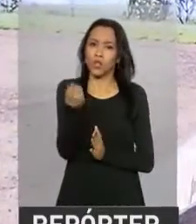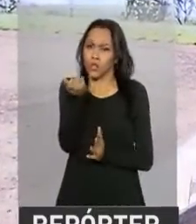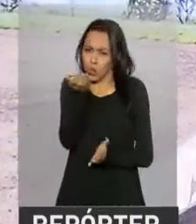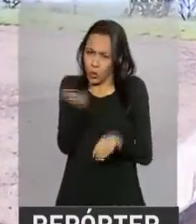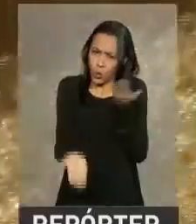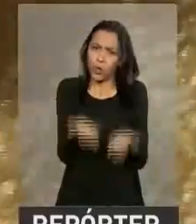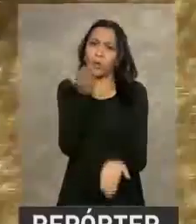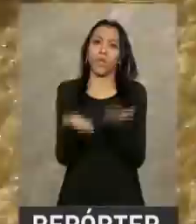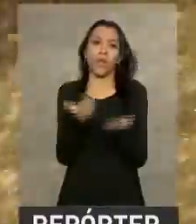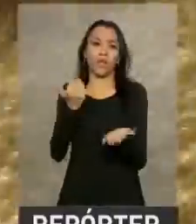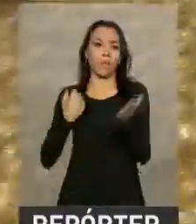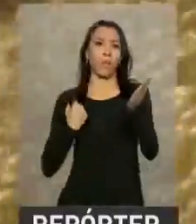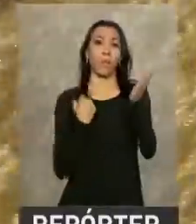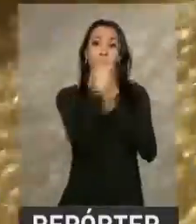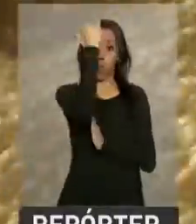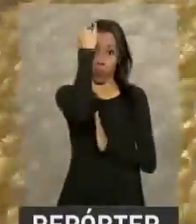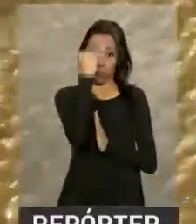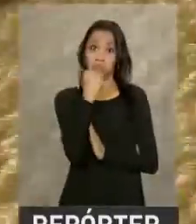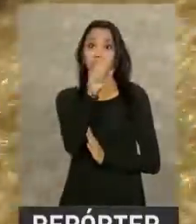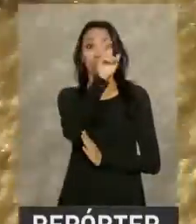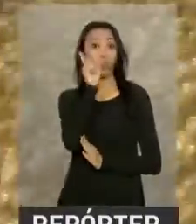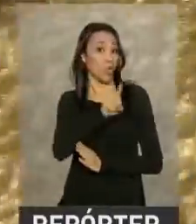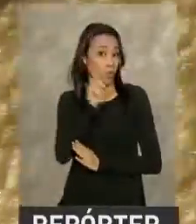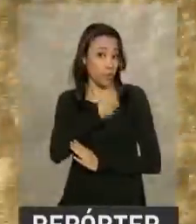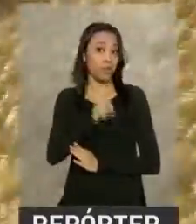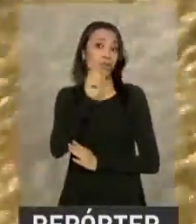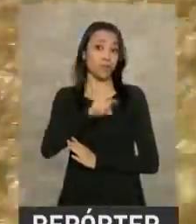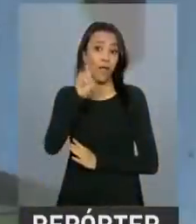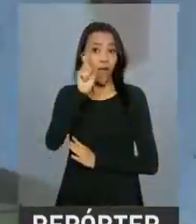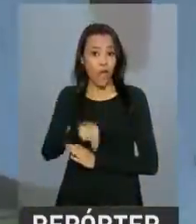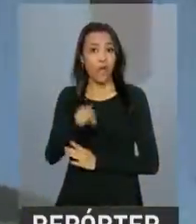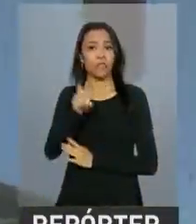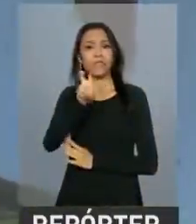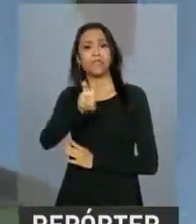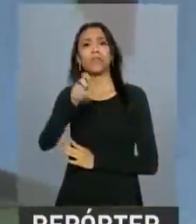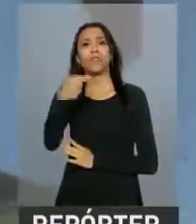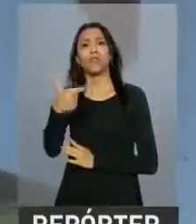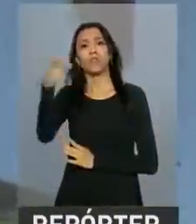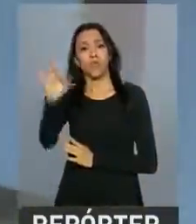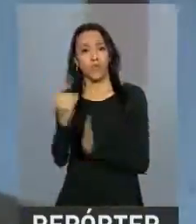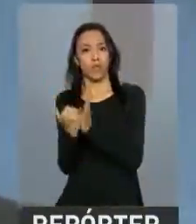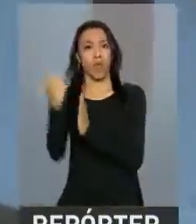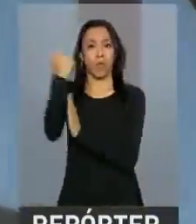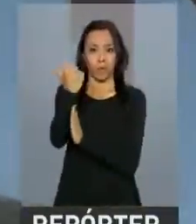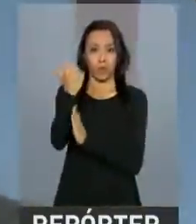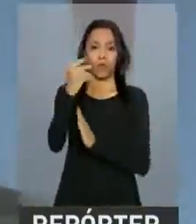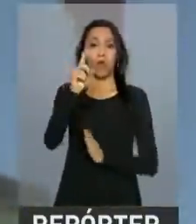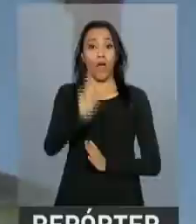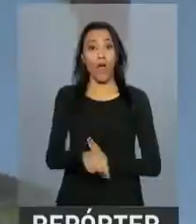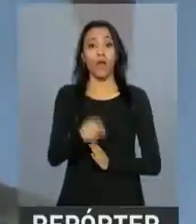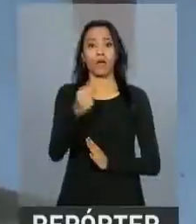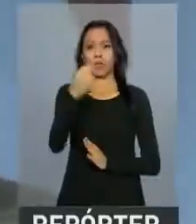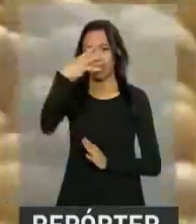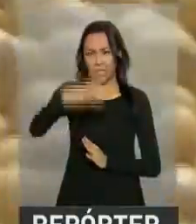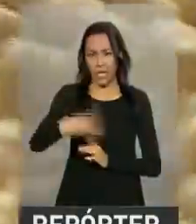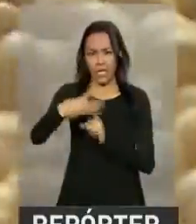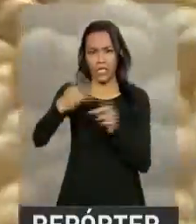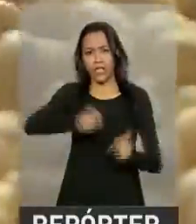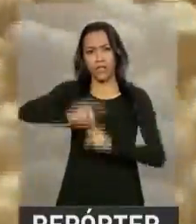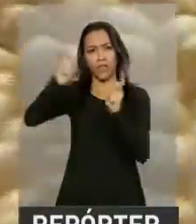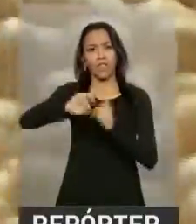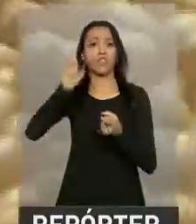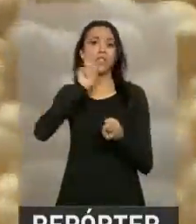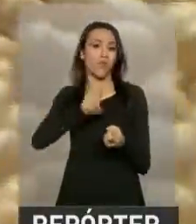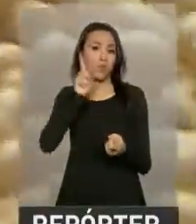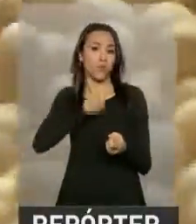os estados unidos uma alta de mais de 52 por cento os três maiores exportadores de soja do mundo atualmente são estados unidos